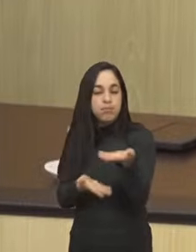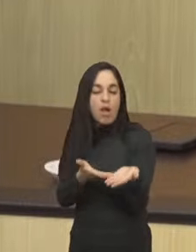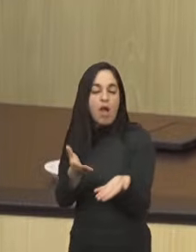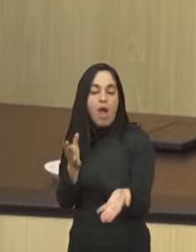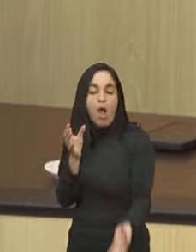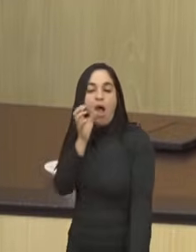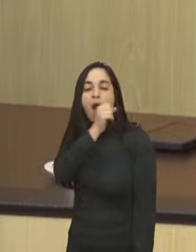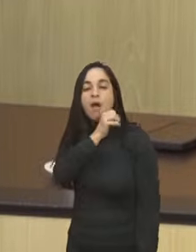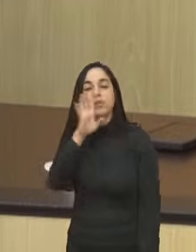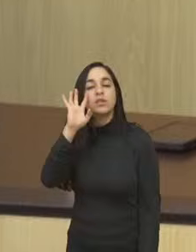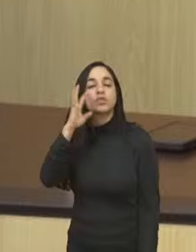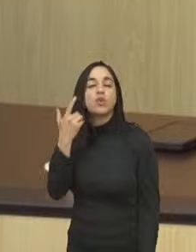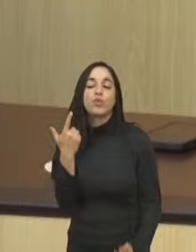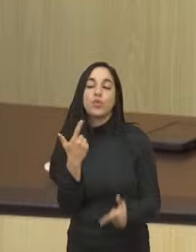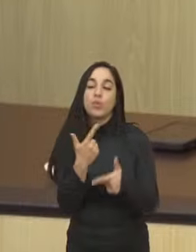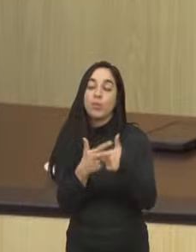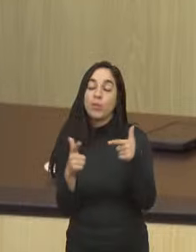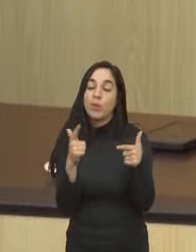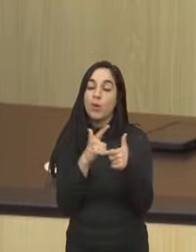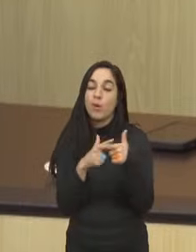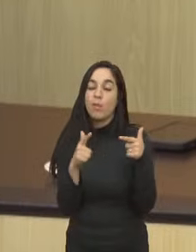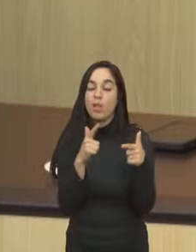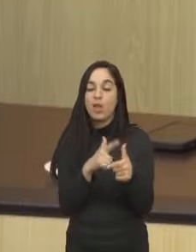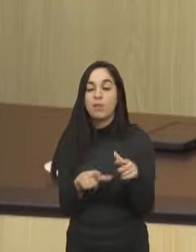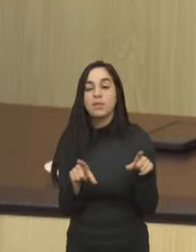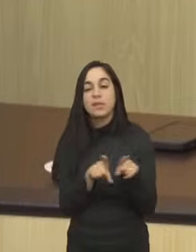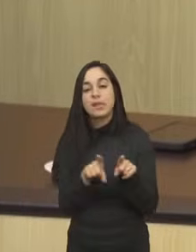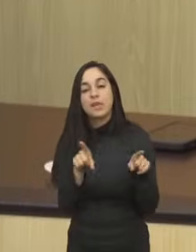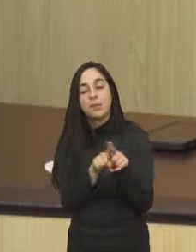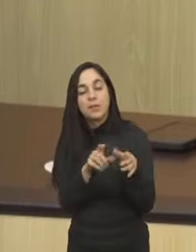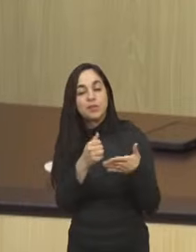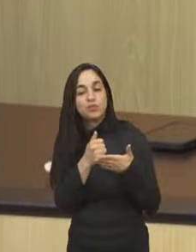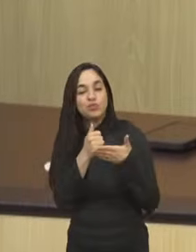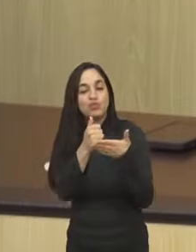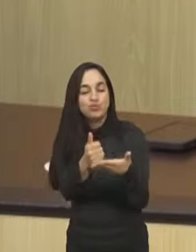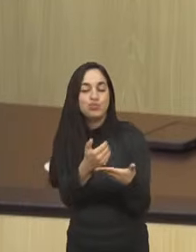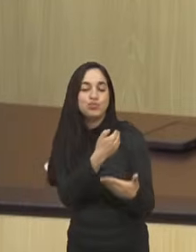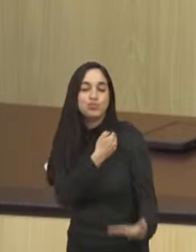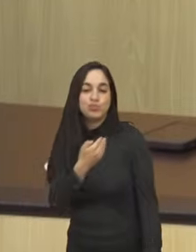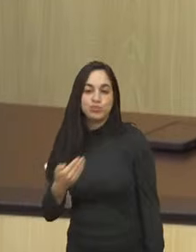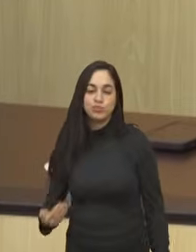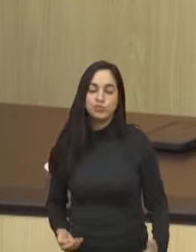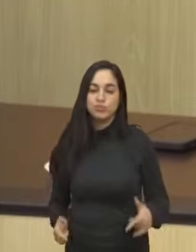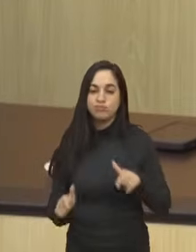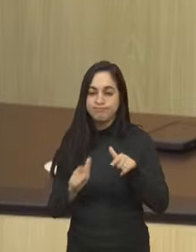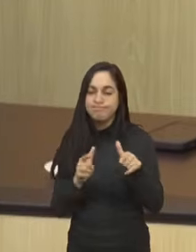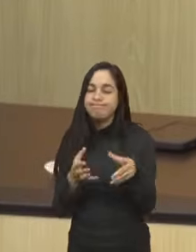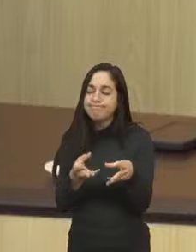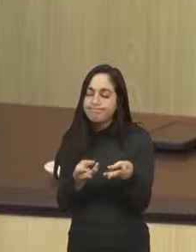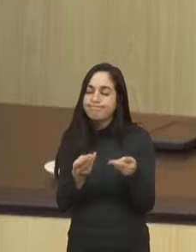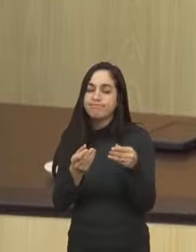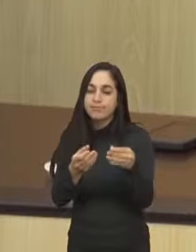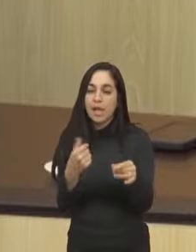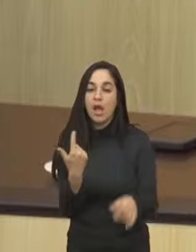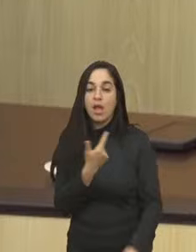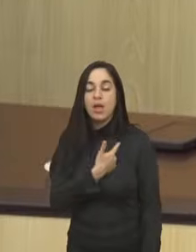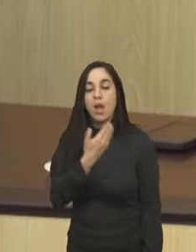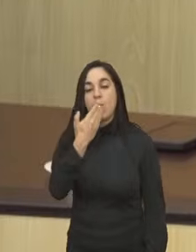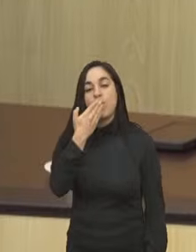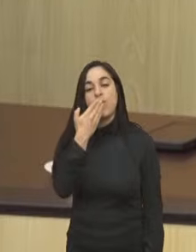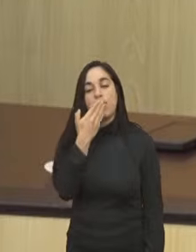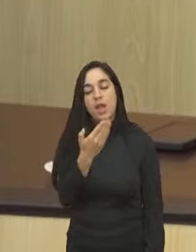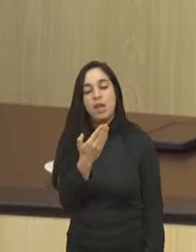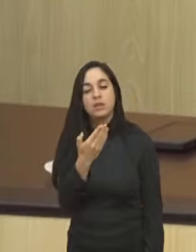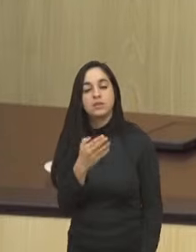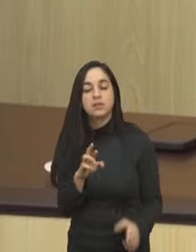resolução de problemas e a prestação de um serviço público de qualidade, requeremos ao excelentíssimo senhor presidente